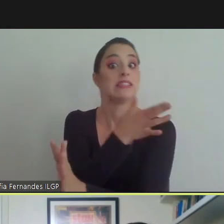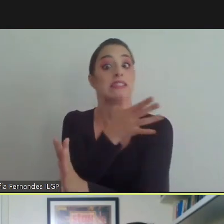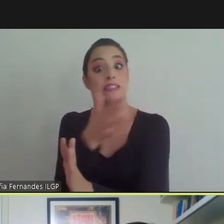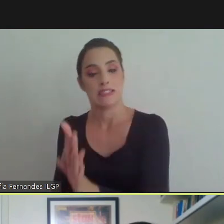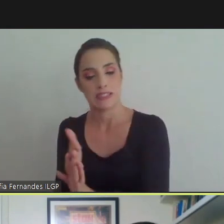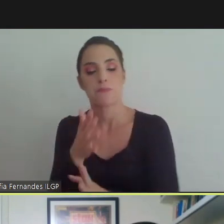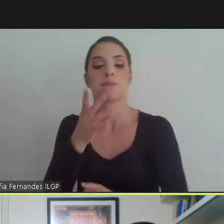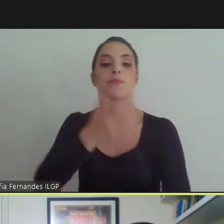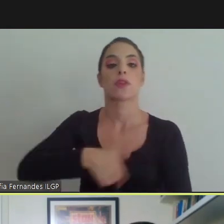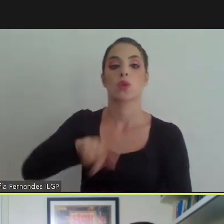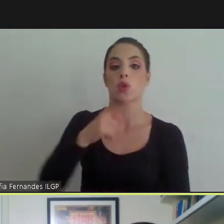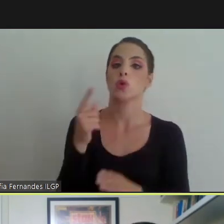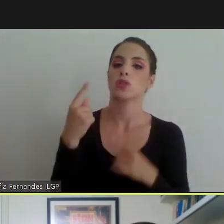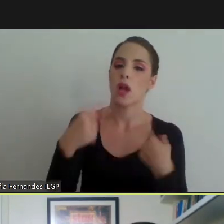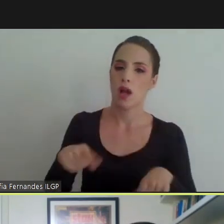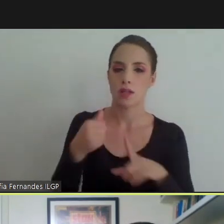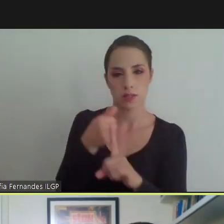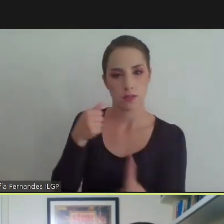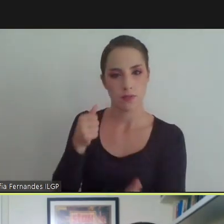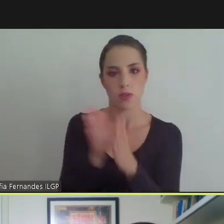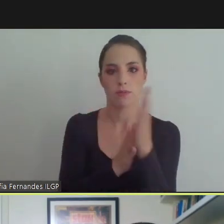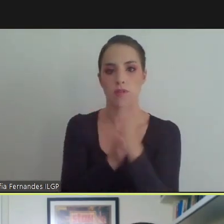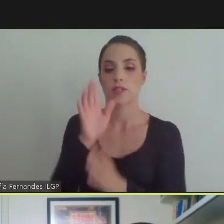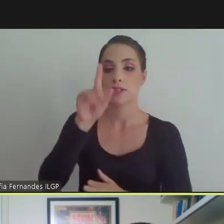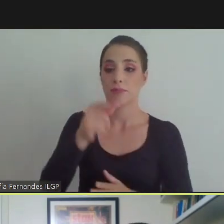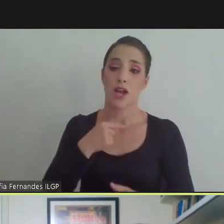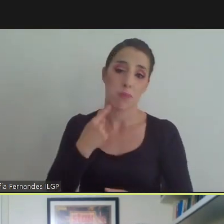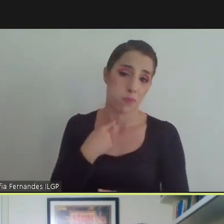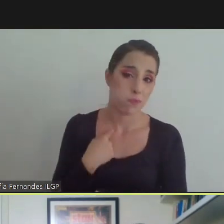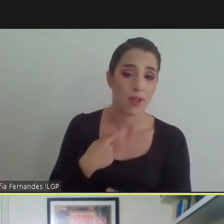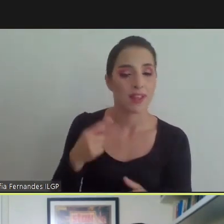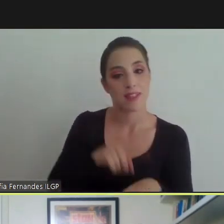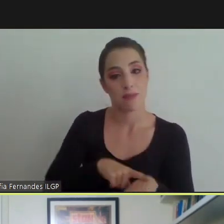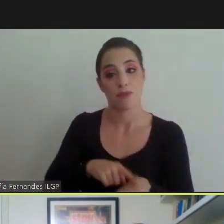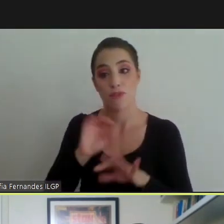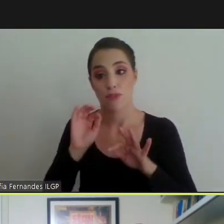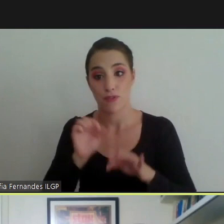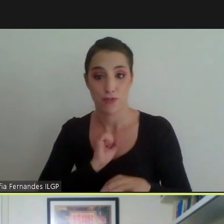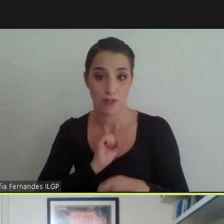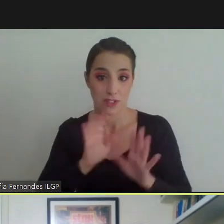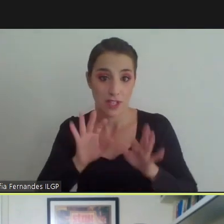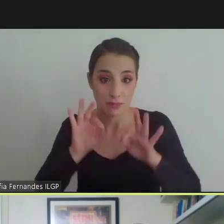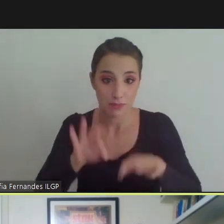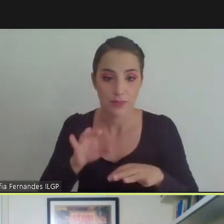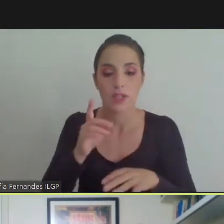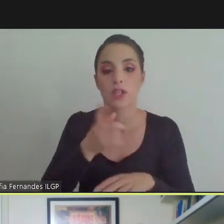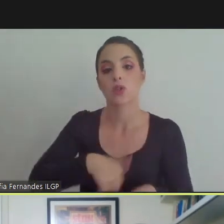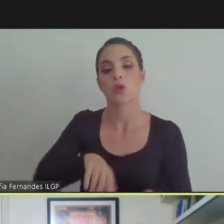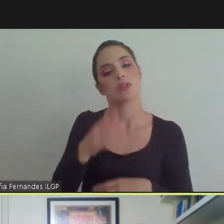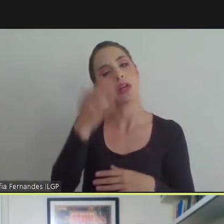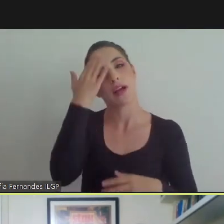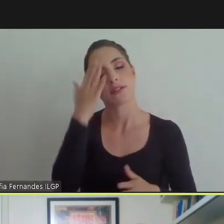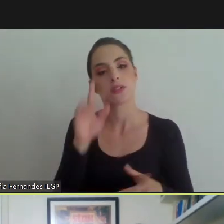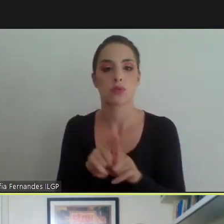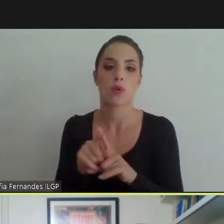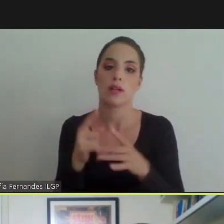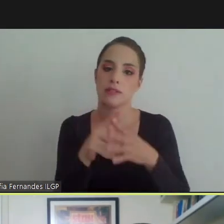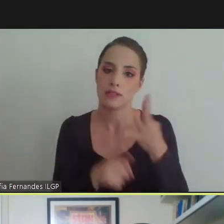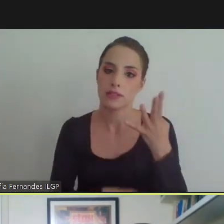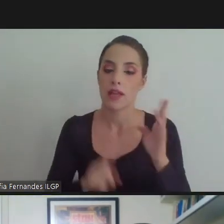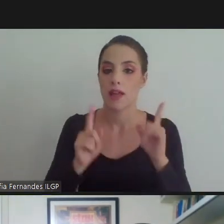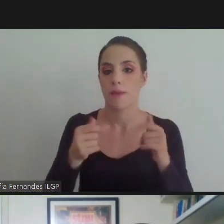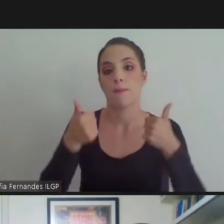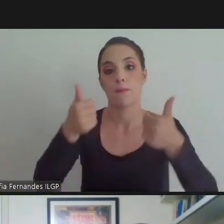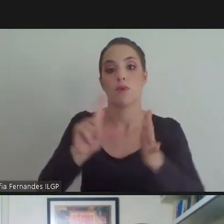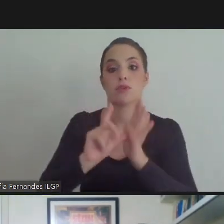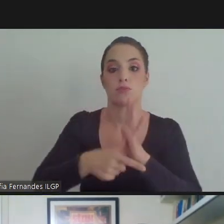só listá-los rapidamente, porque eu sei que meu tempo já estourou, que é selecionar bons projetos. Desculpa, então,